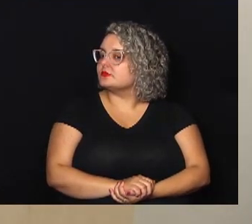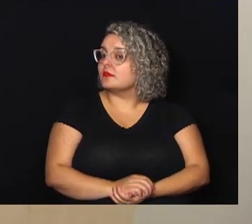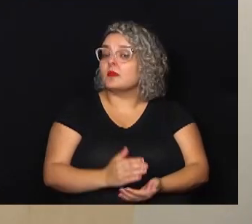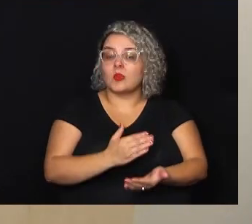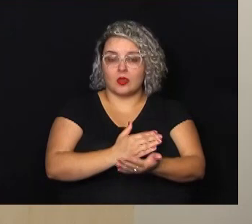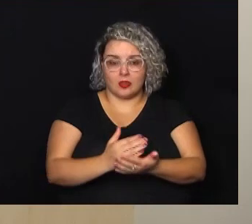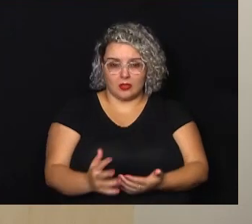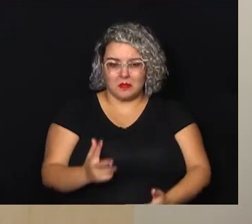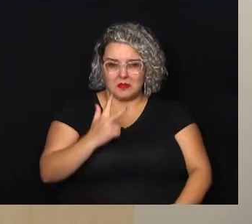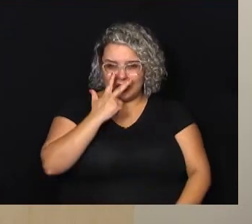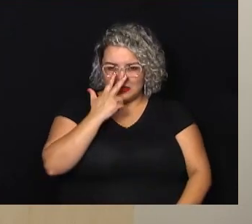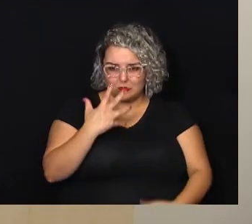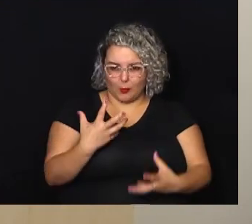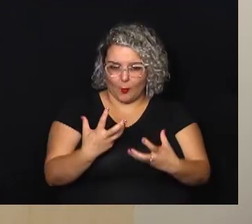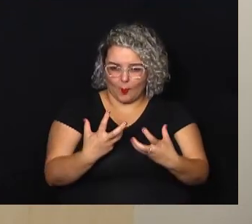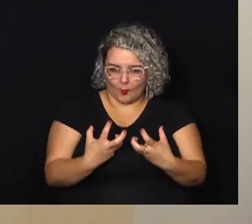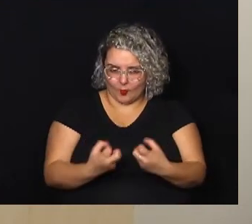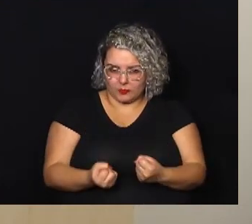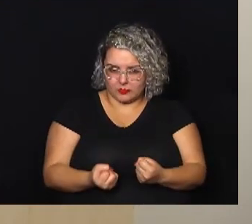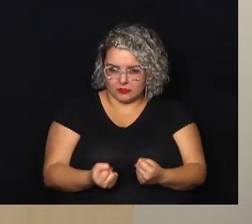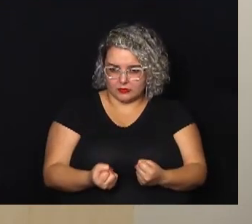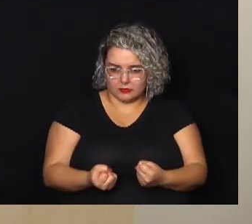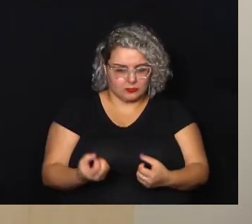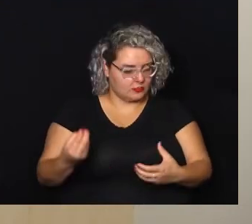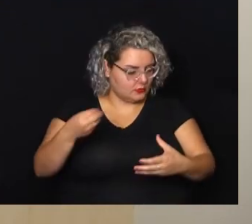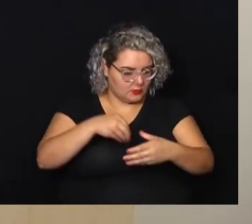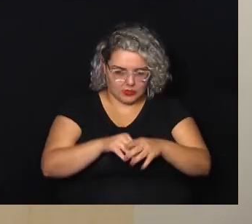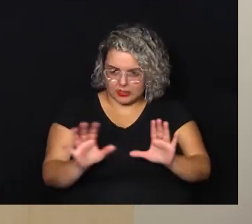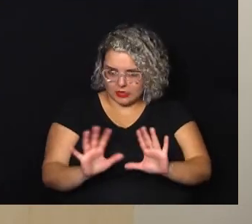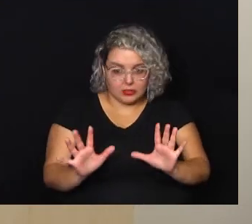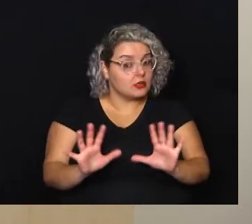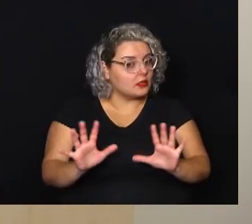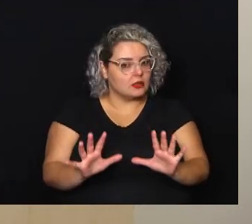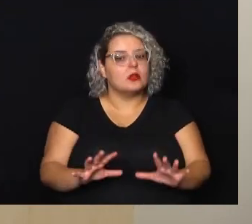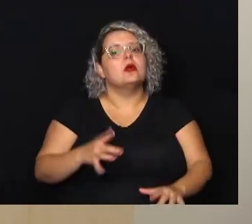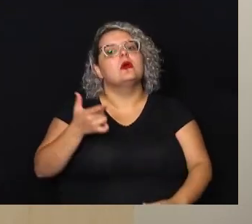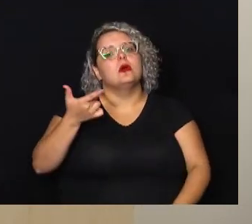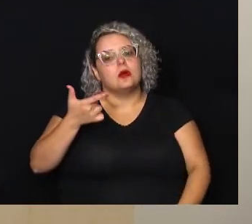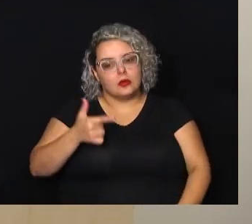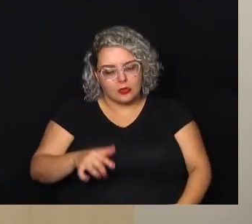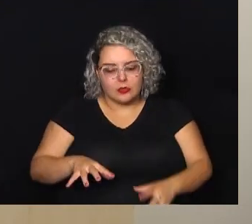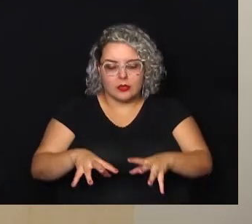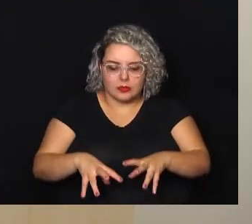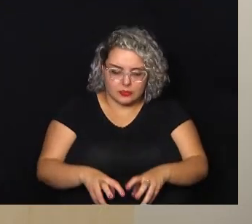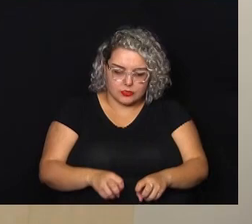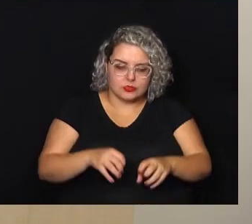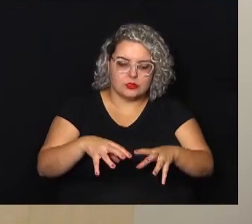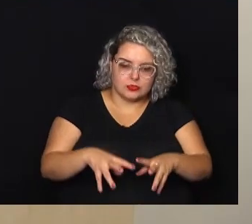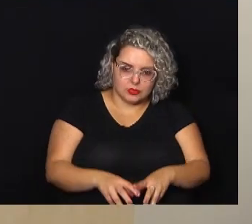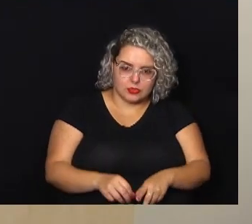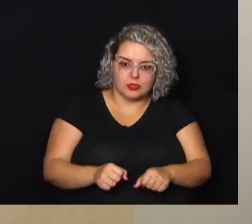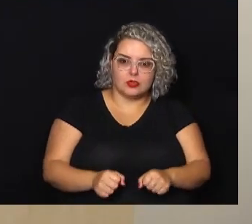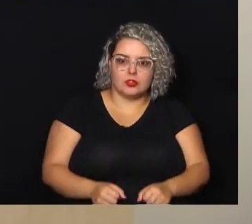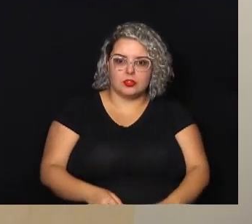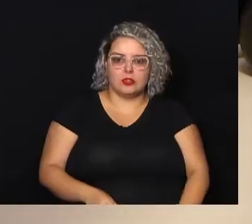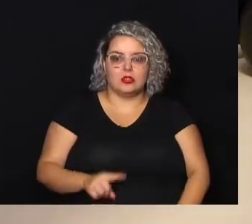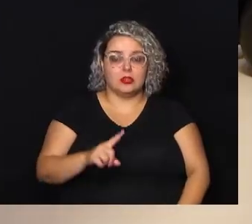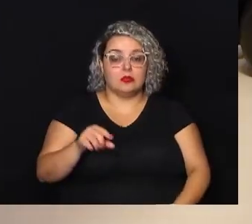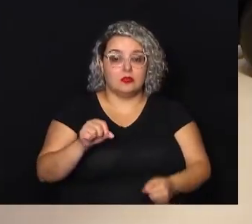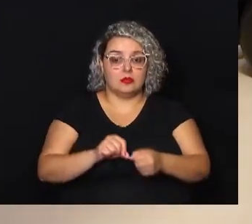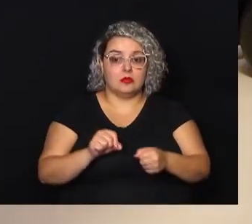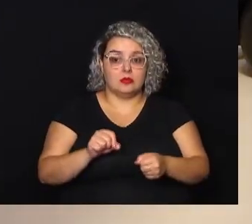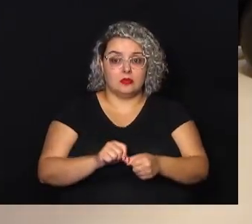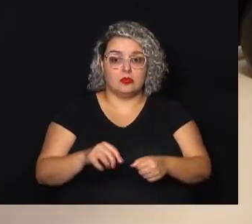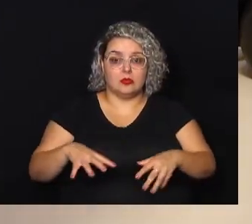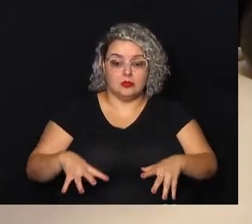Ela, inicialmente, a pessoa acha que vai ficar um pouco seca, não coloca nada. Não coloca nada. Continua aí na pontinha dos dedos. A